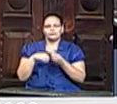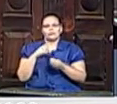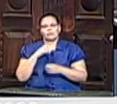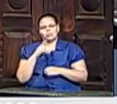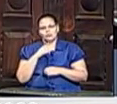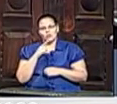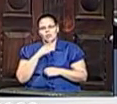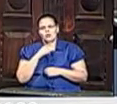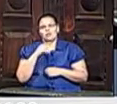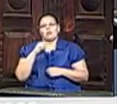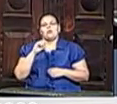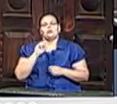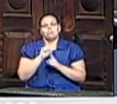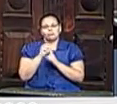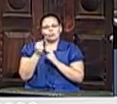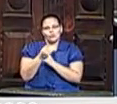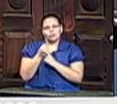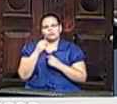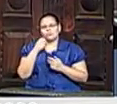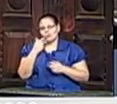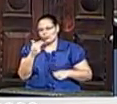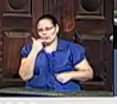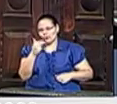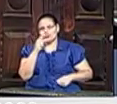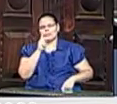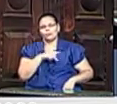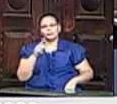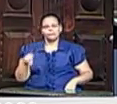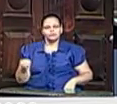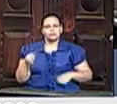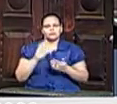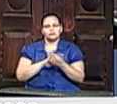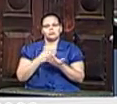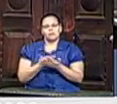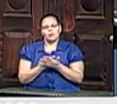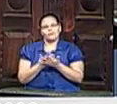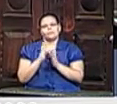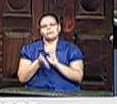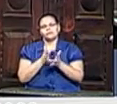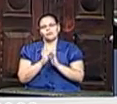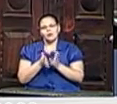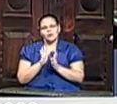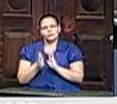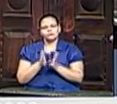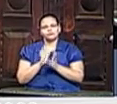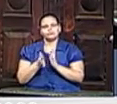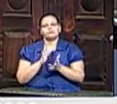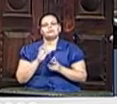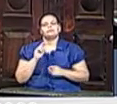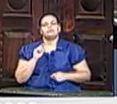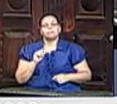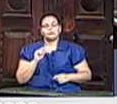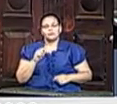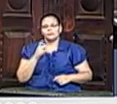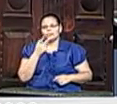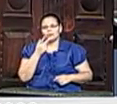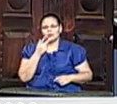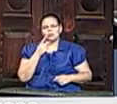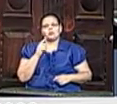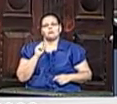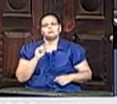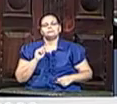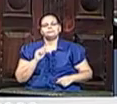mediação sociolinguística de professores e intérpretes da língua brasileira de sinais. Portanto, fazer esse registro e dizer que o nosso projeto